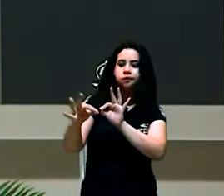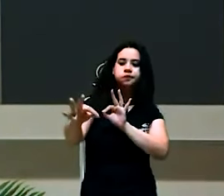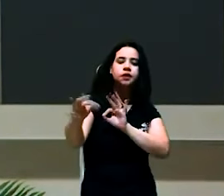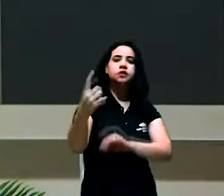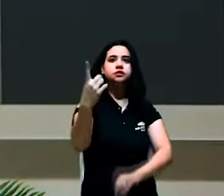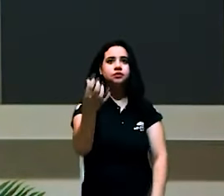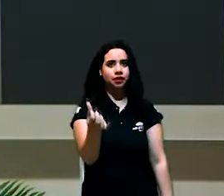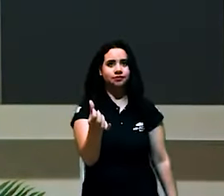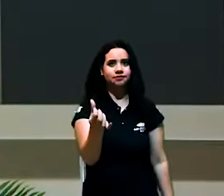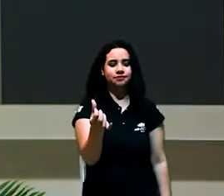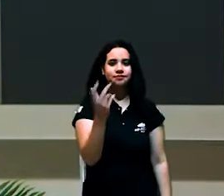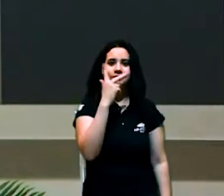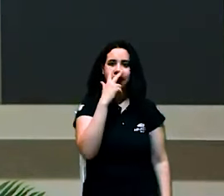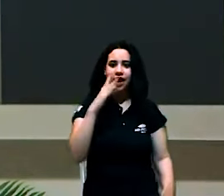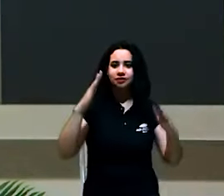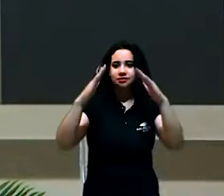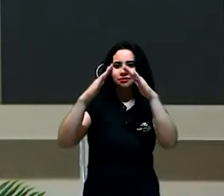Fábio não podia estar lá de pé,